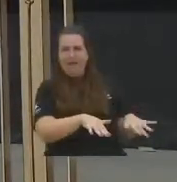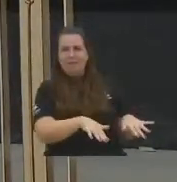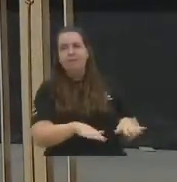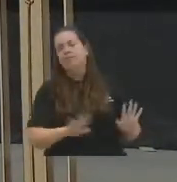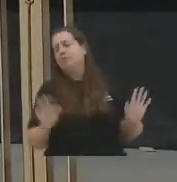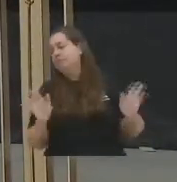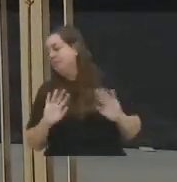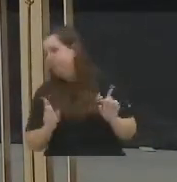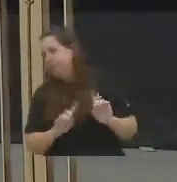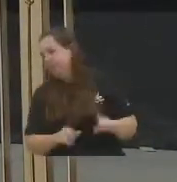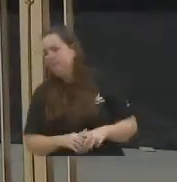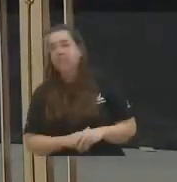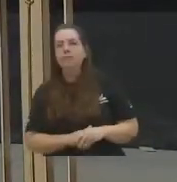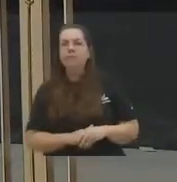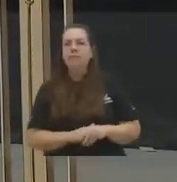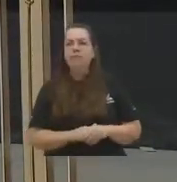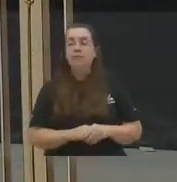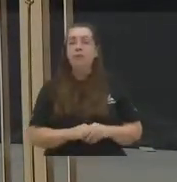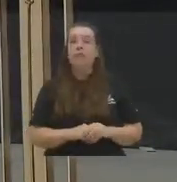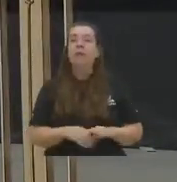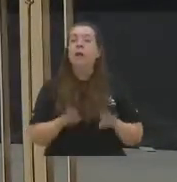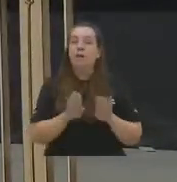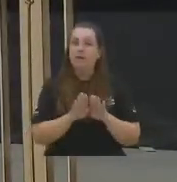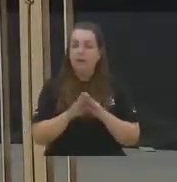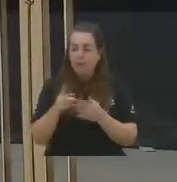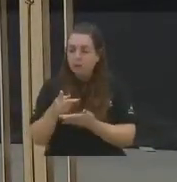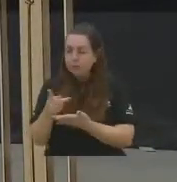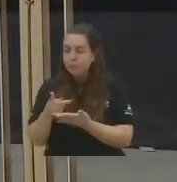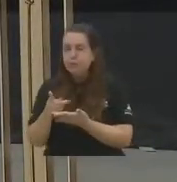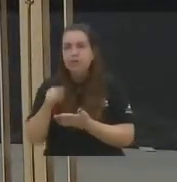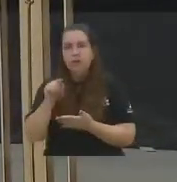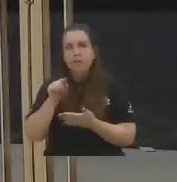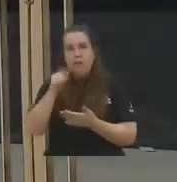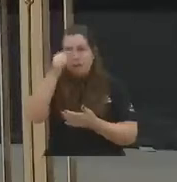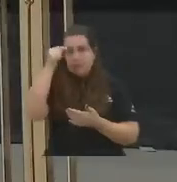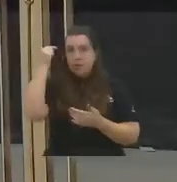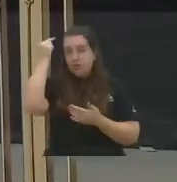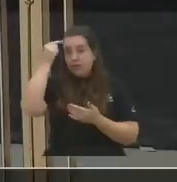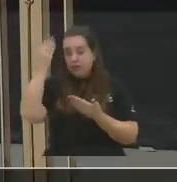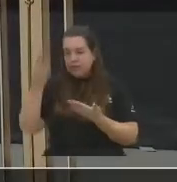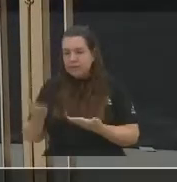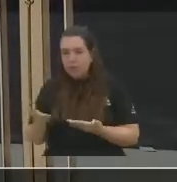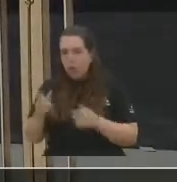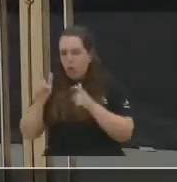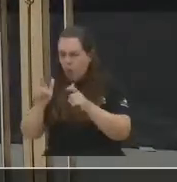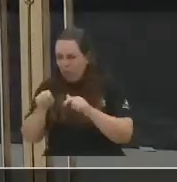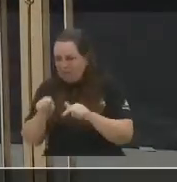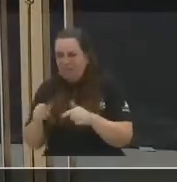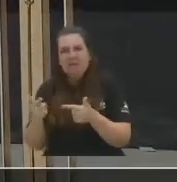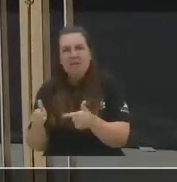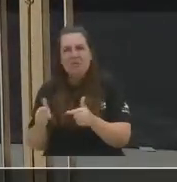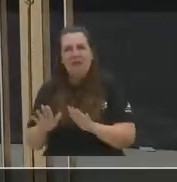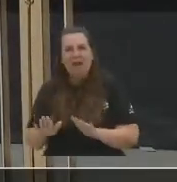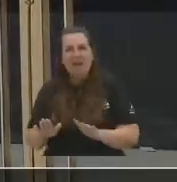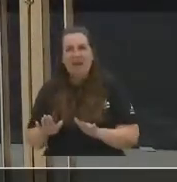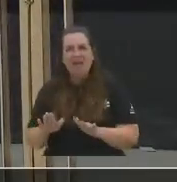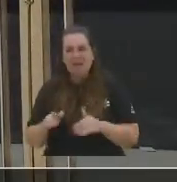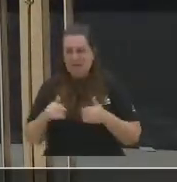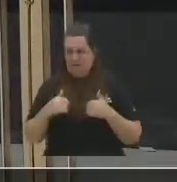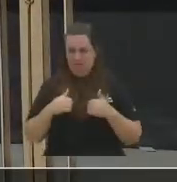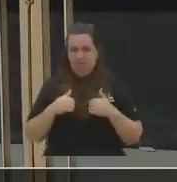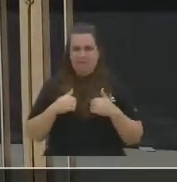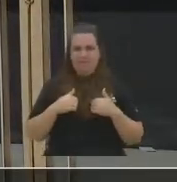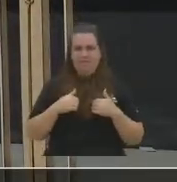também de nossa parte buscar uma espécie de santificação onde não é possível ser